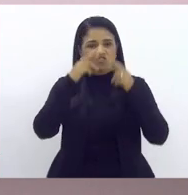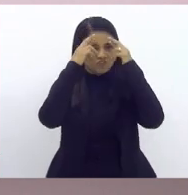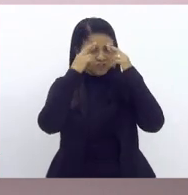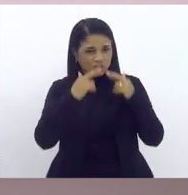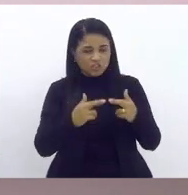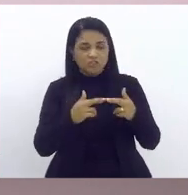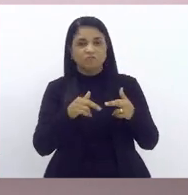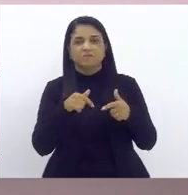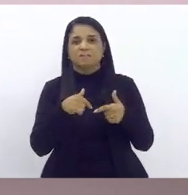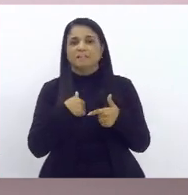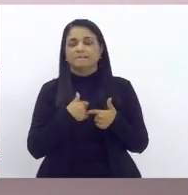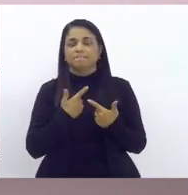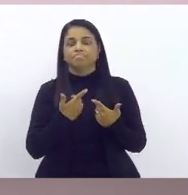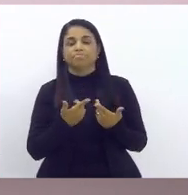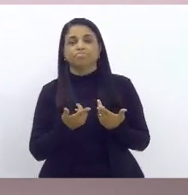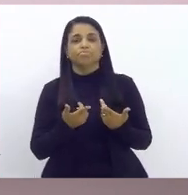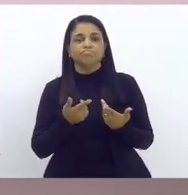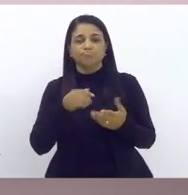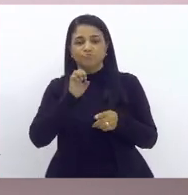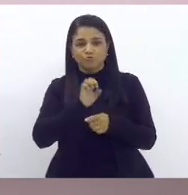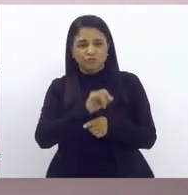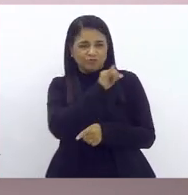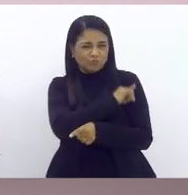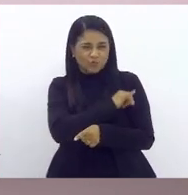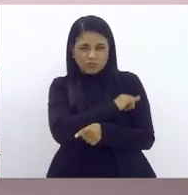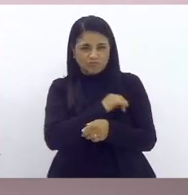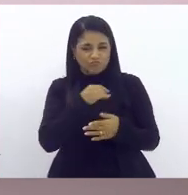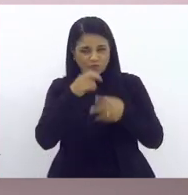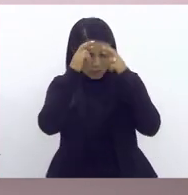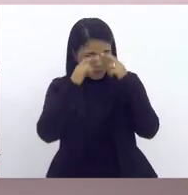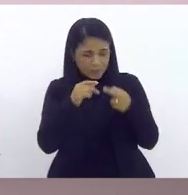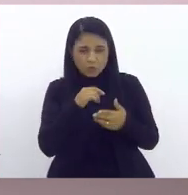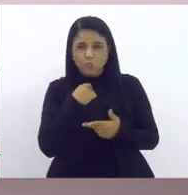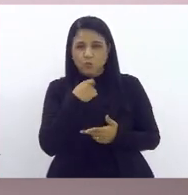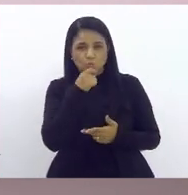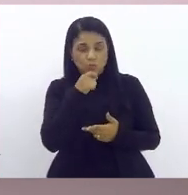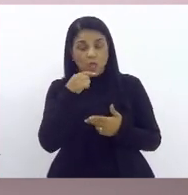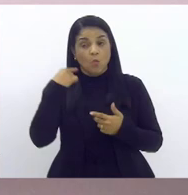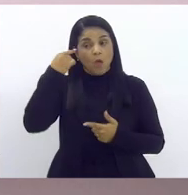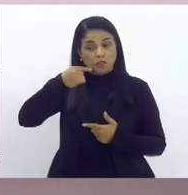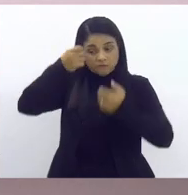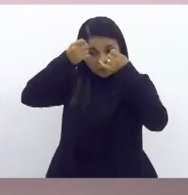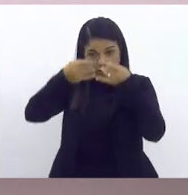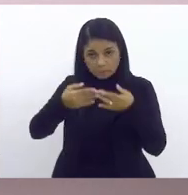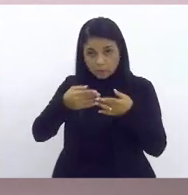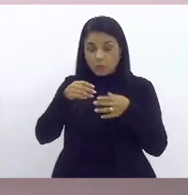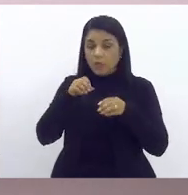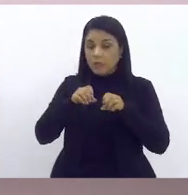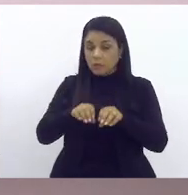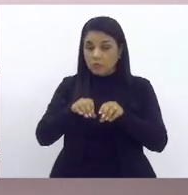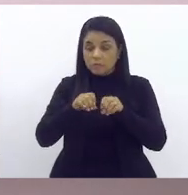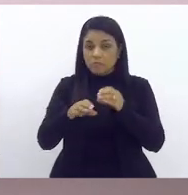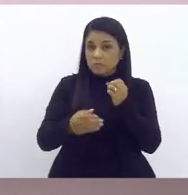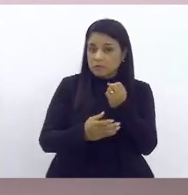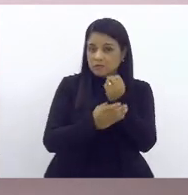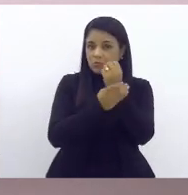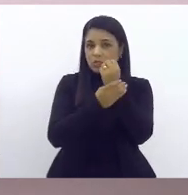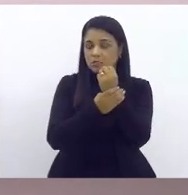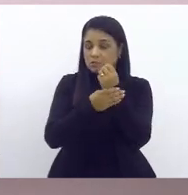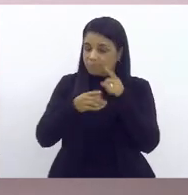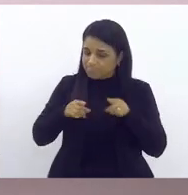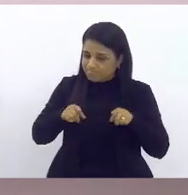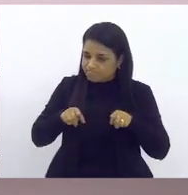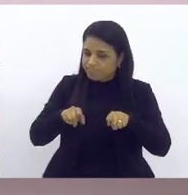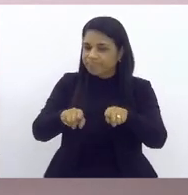do Rio de Janeiro. Um estado onde o advogado disse muito bem que a educação e a segurança andam